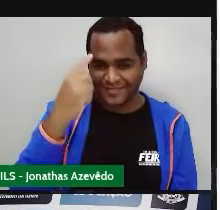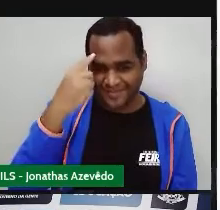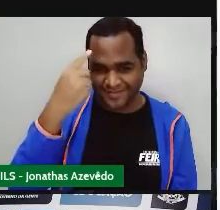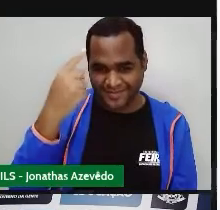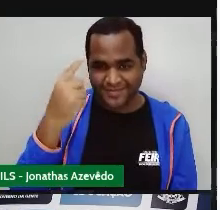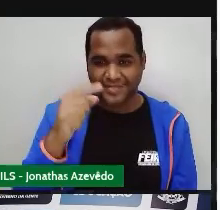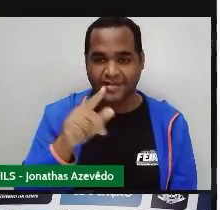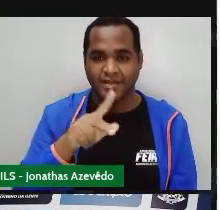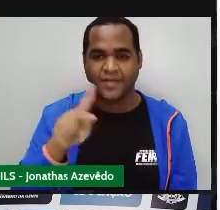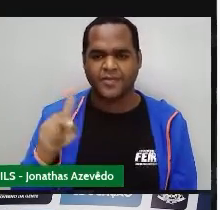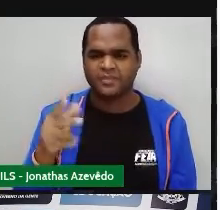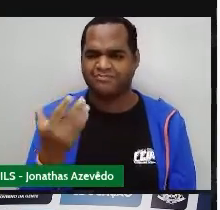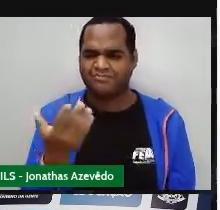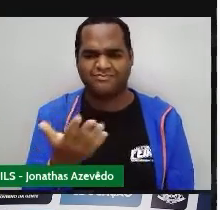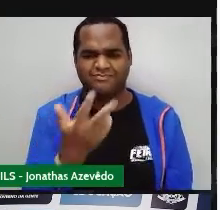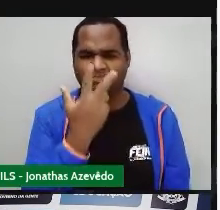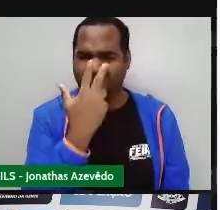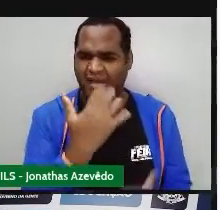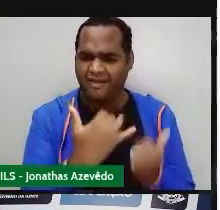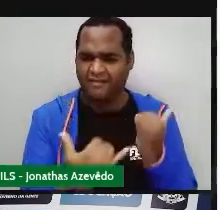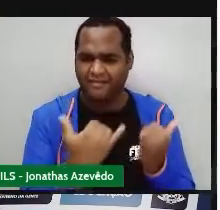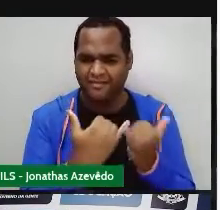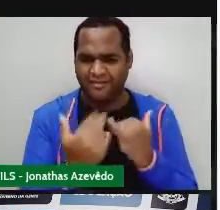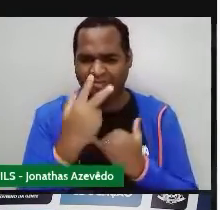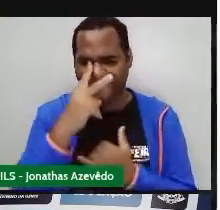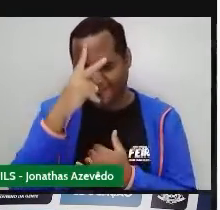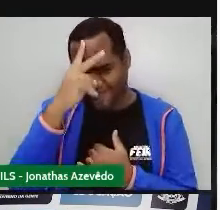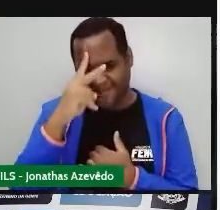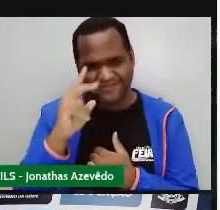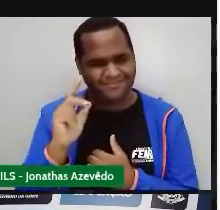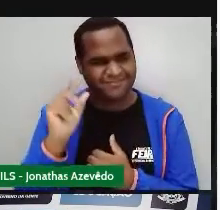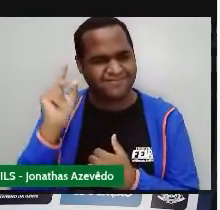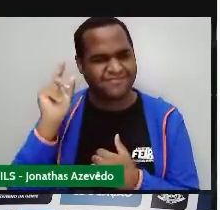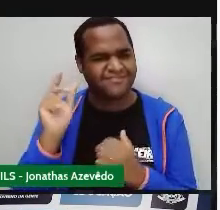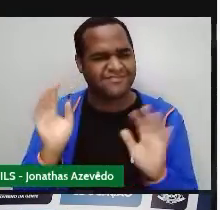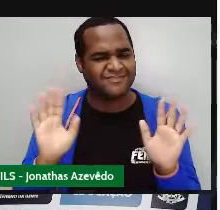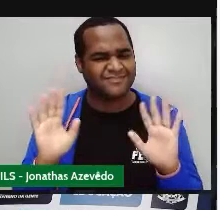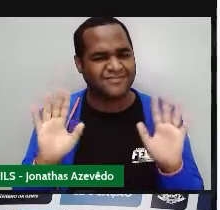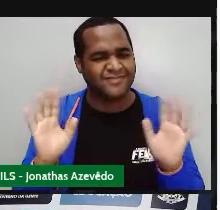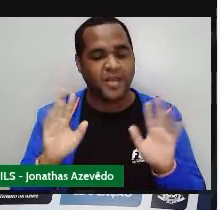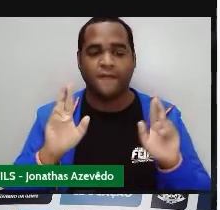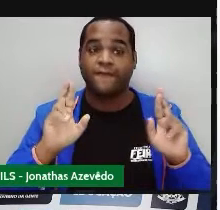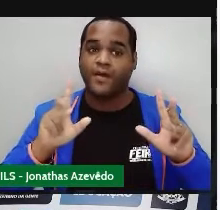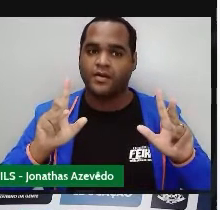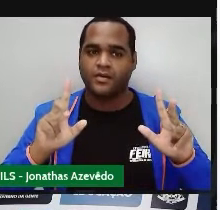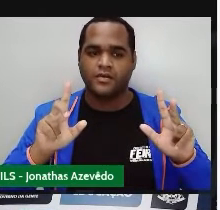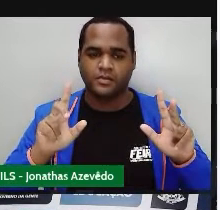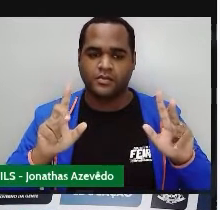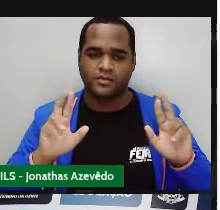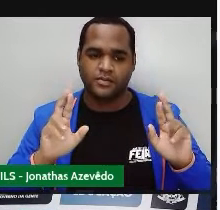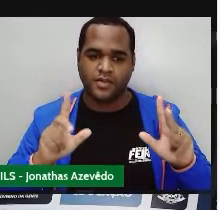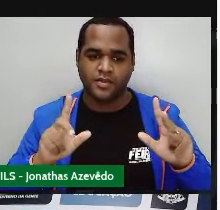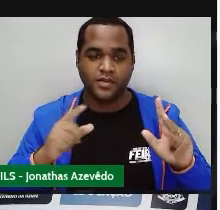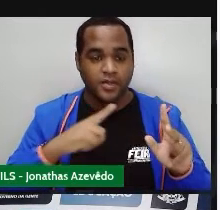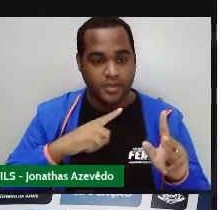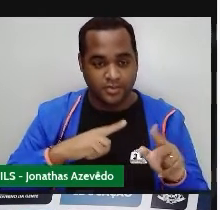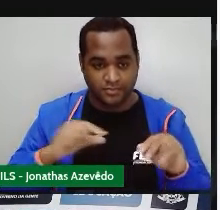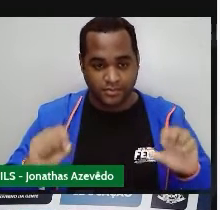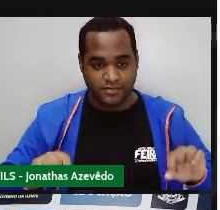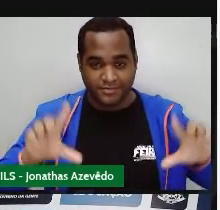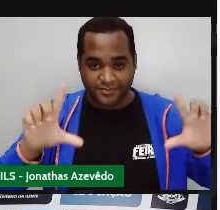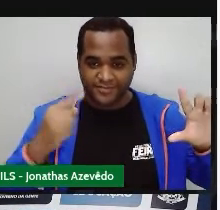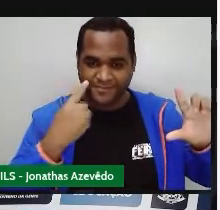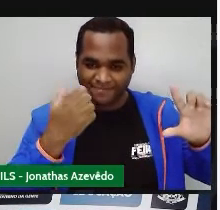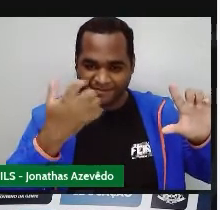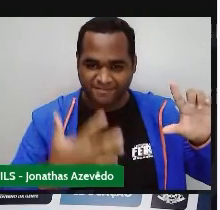1985 Professor parece uma aula de história né mas na verdade não é vamos deixar a tela assim acho que assim